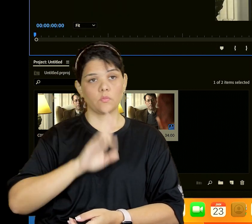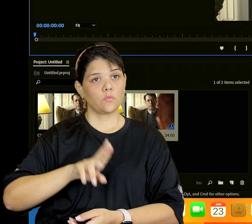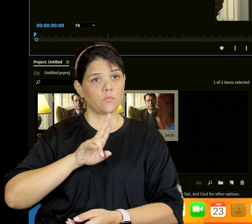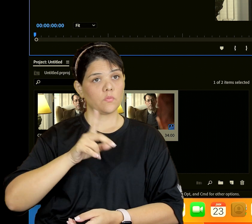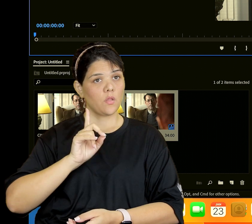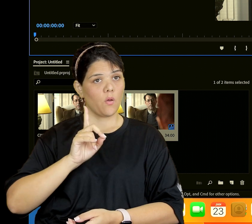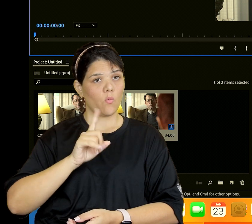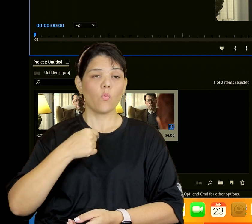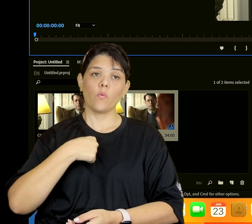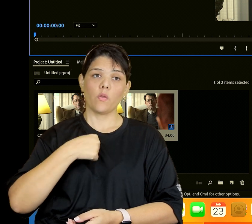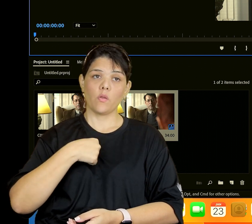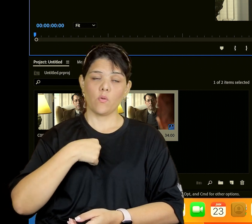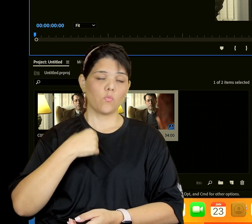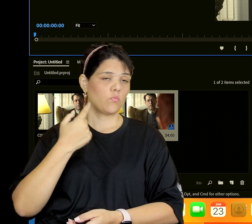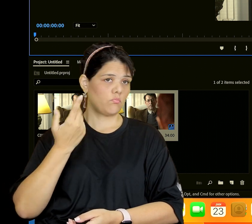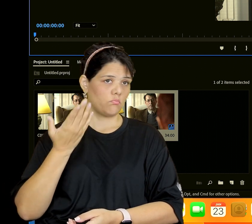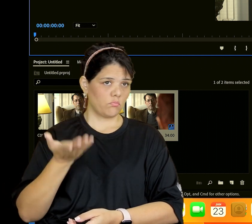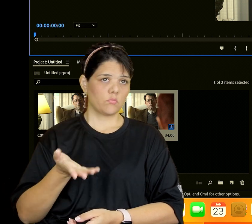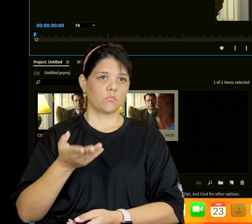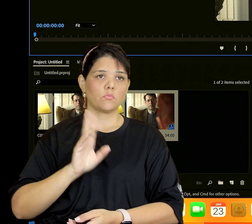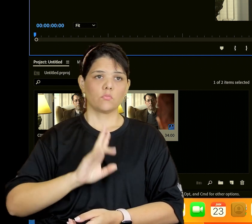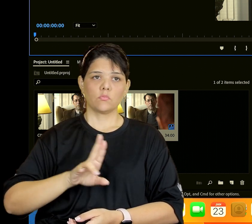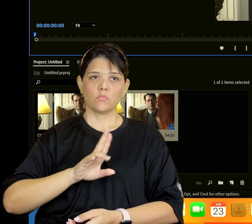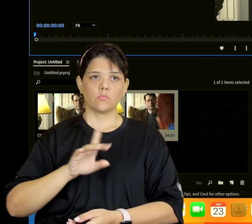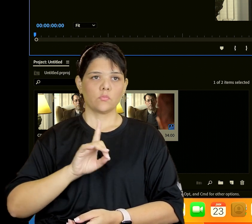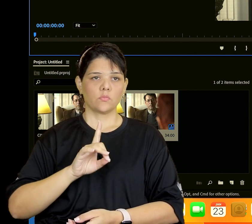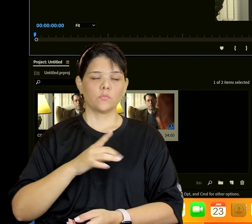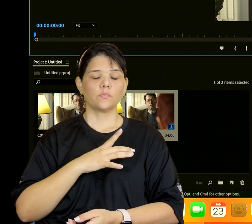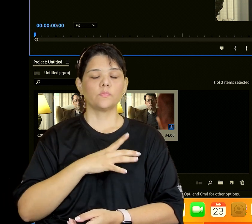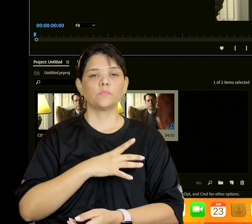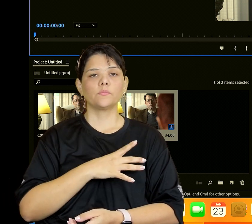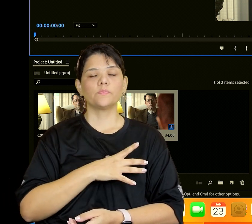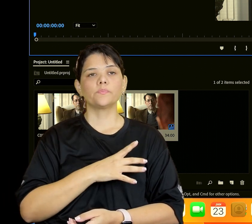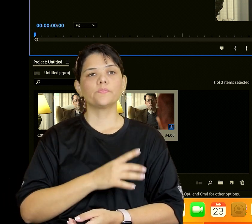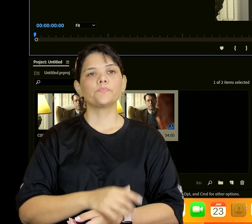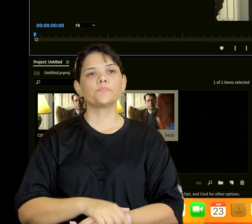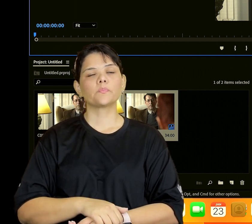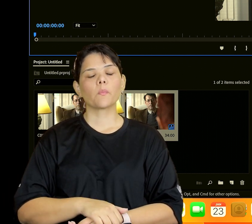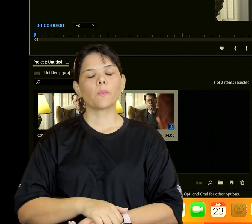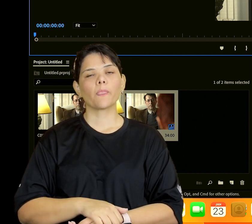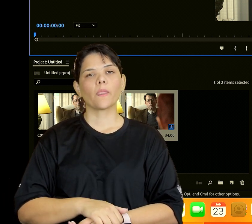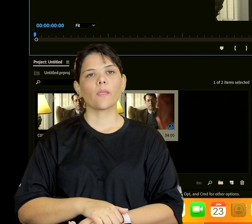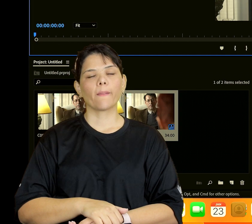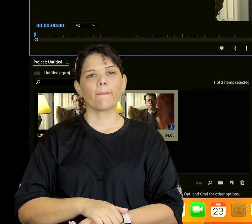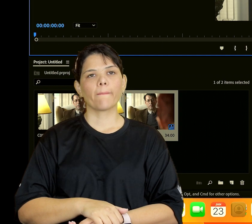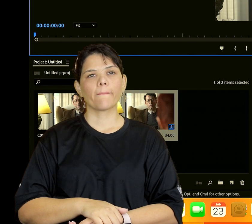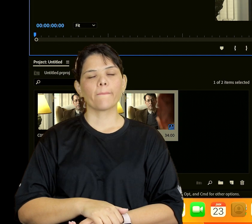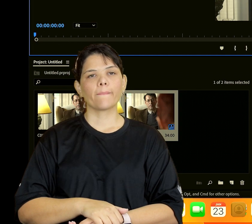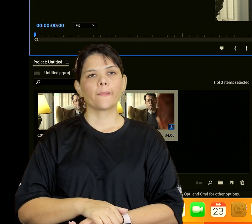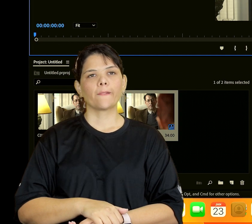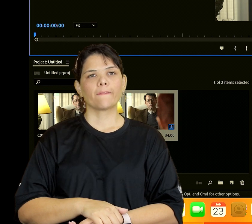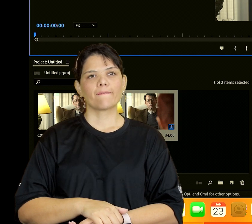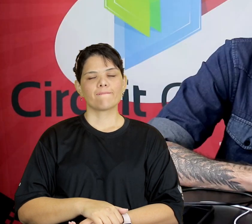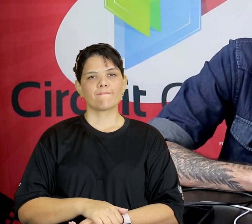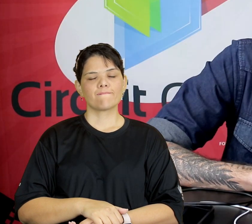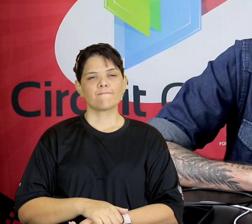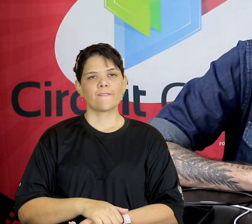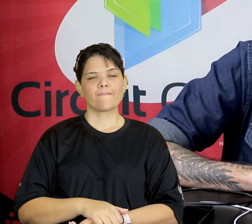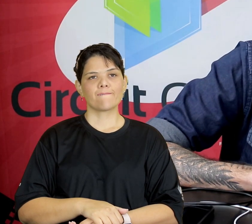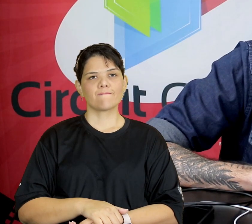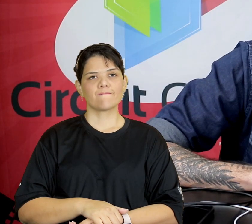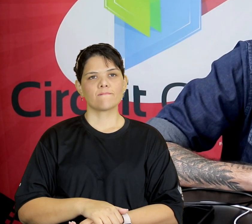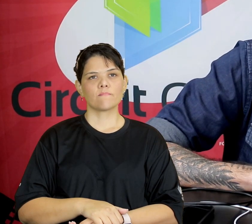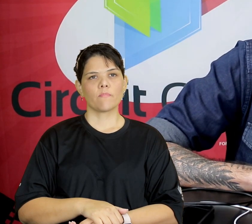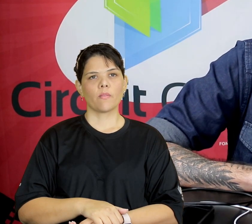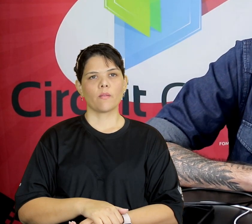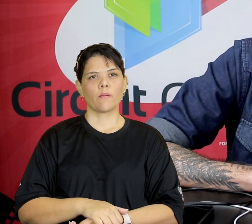Então vamos lá. Agora, aquilo que a gente conversou no DaVinci sobre a qualidade do preview, no Premiere a gente muda